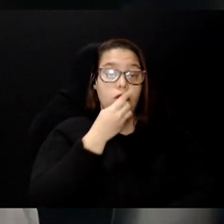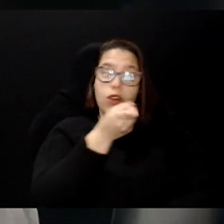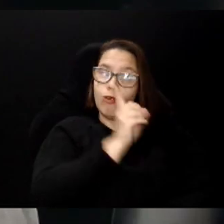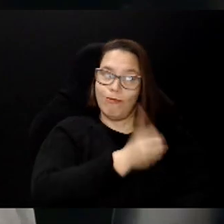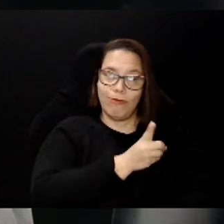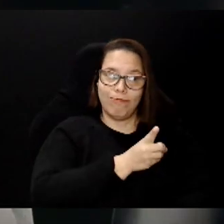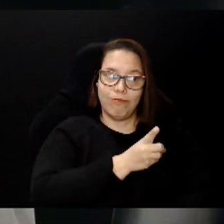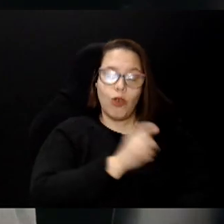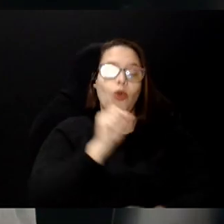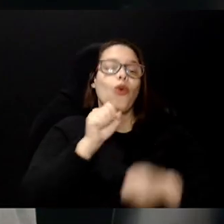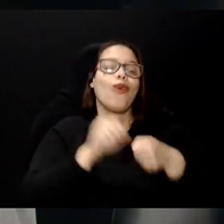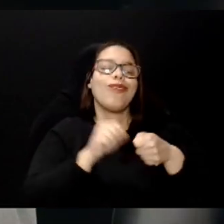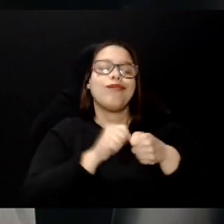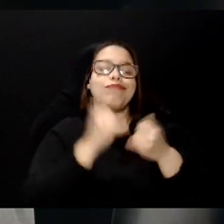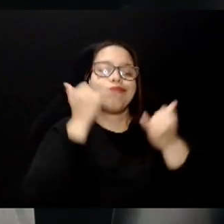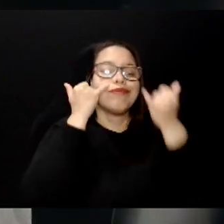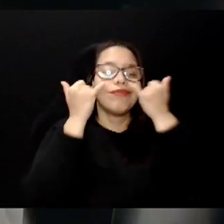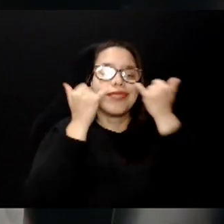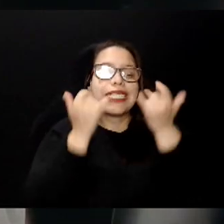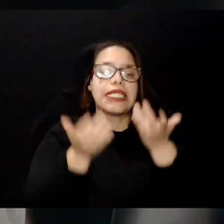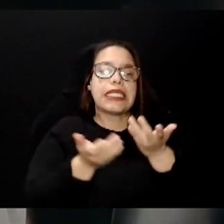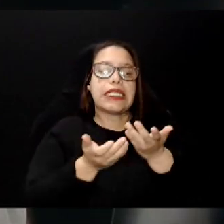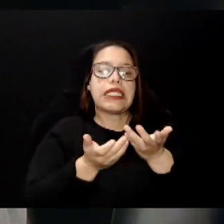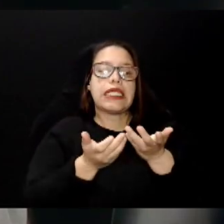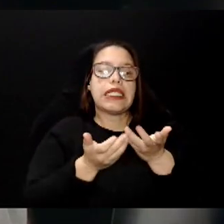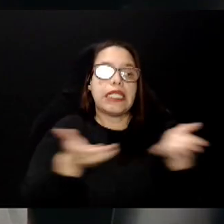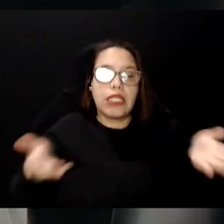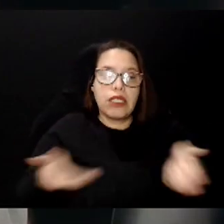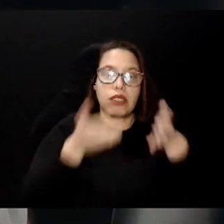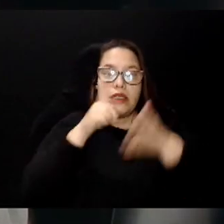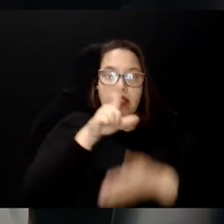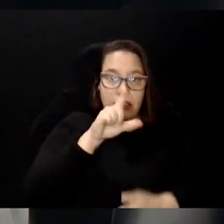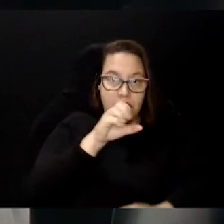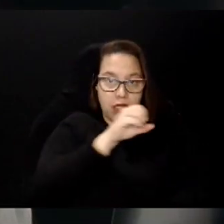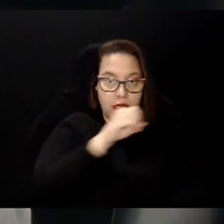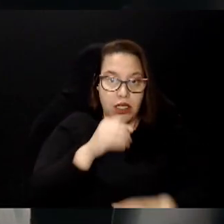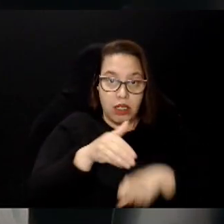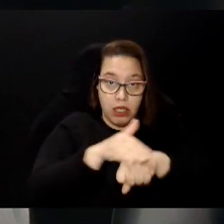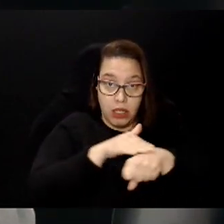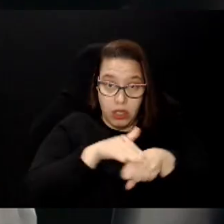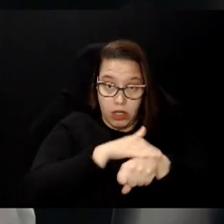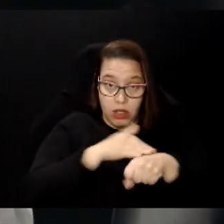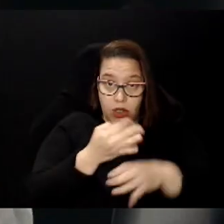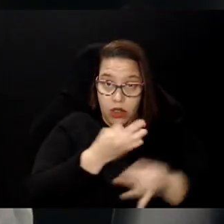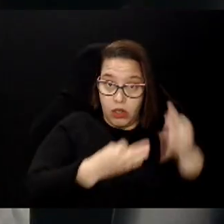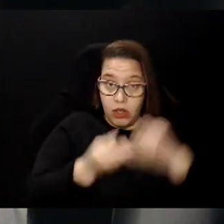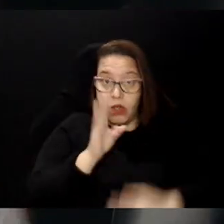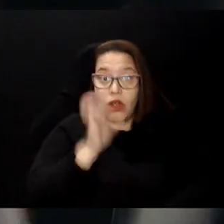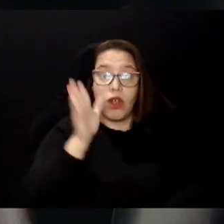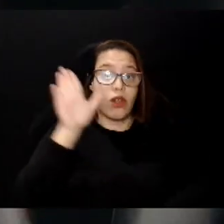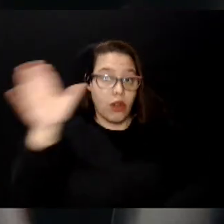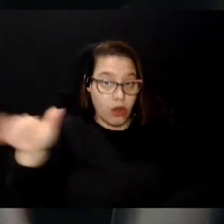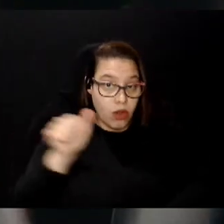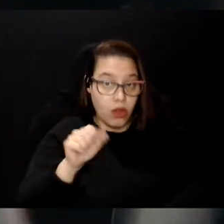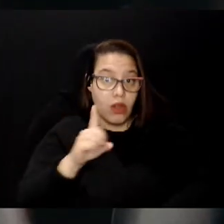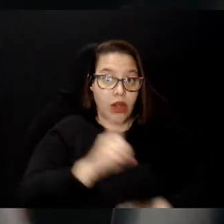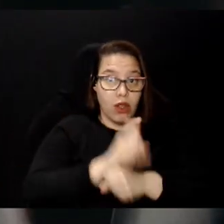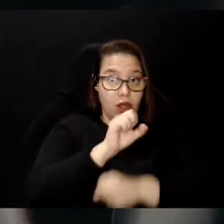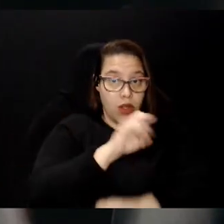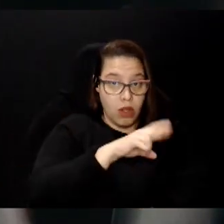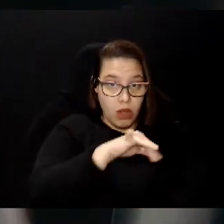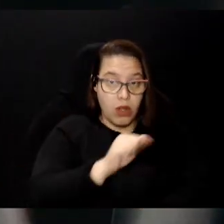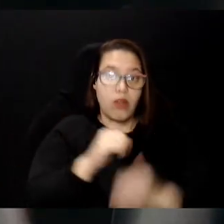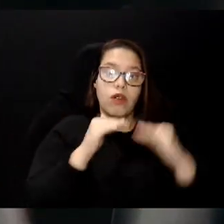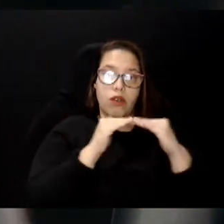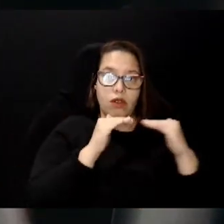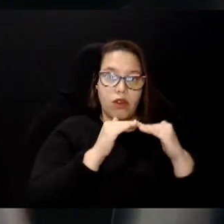essa informação? Induzir o Léo a buscar um tratamento ou já acionar a doutora Soraya, que com certeza consegue ajudar